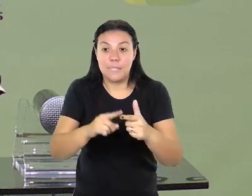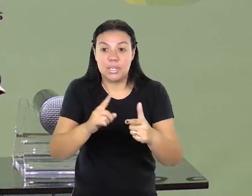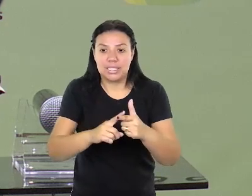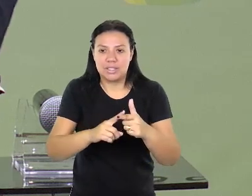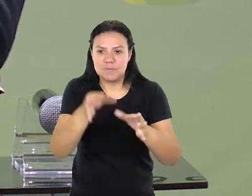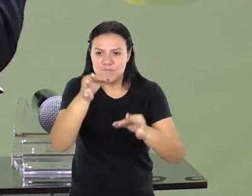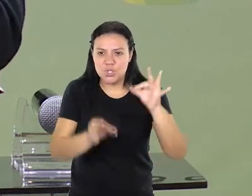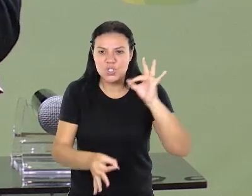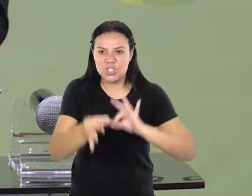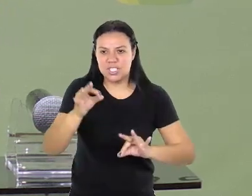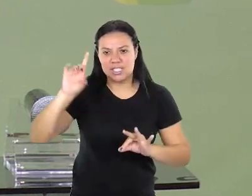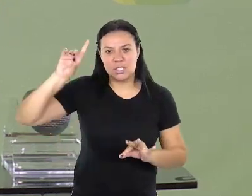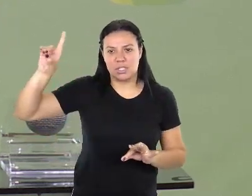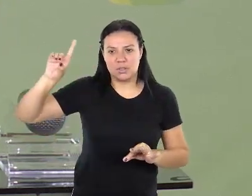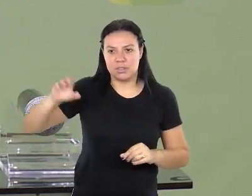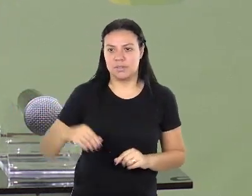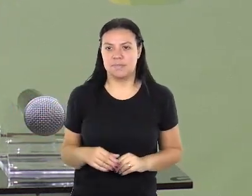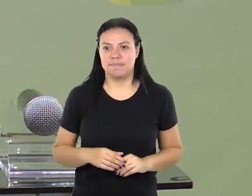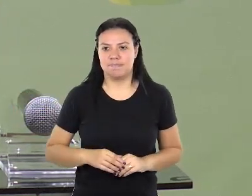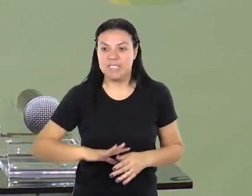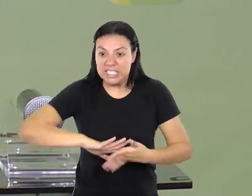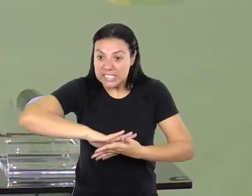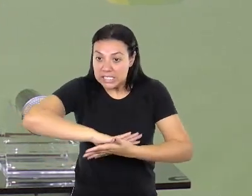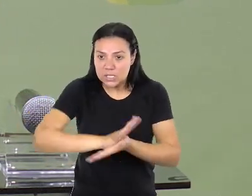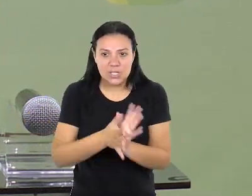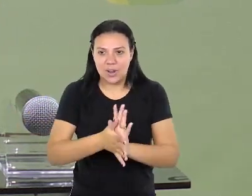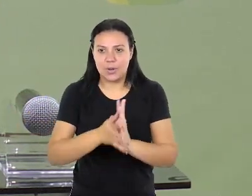você ler o livro de Naum.